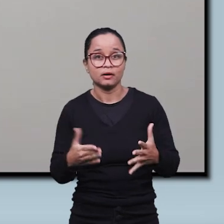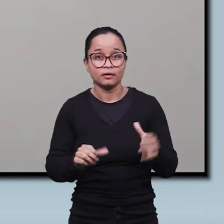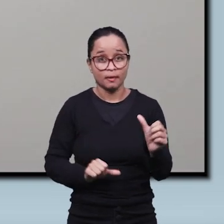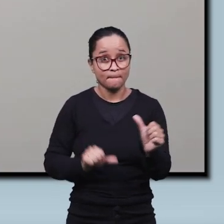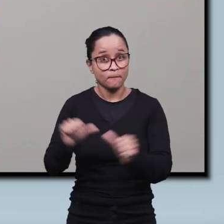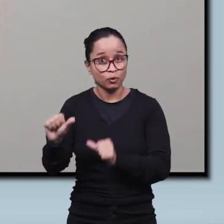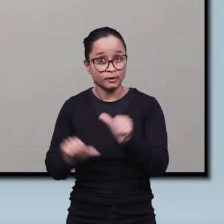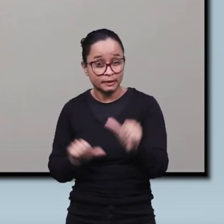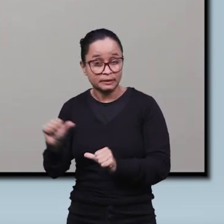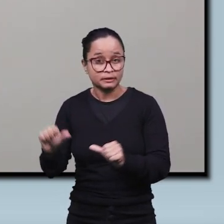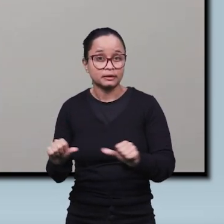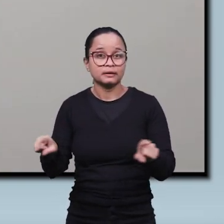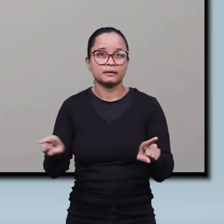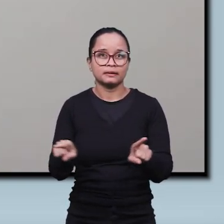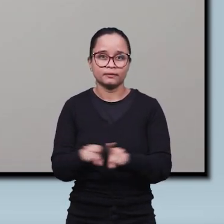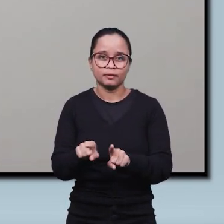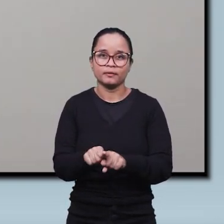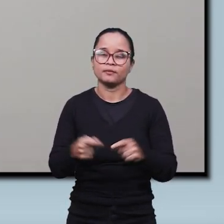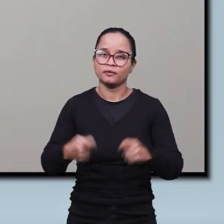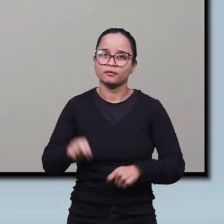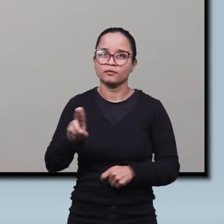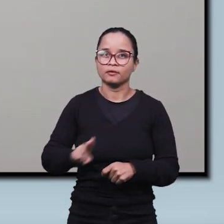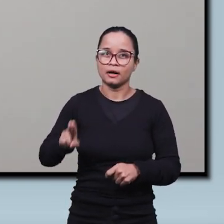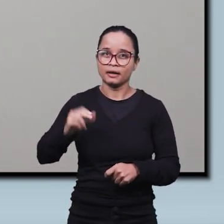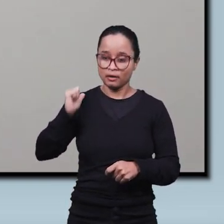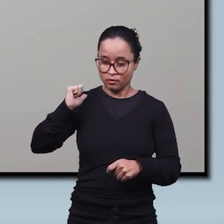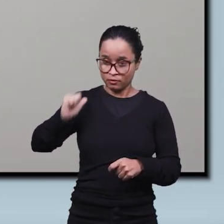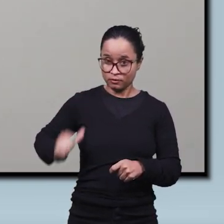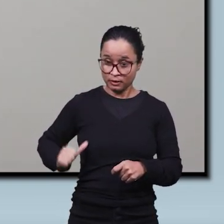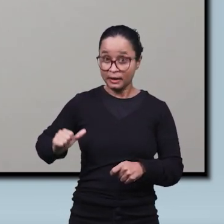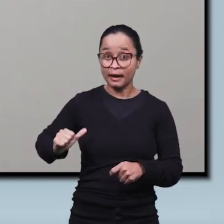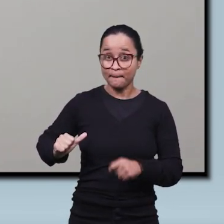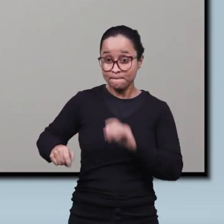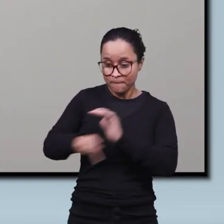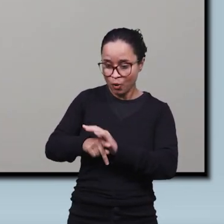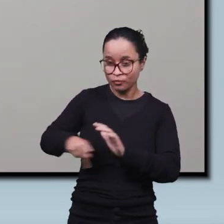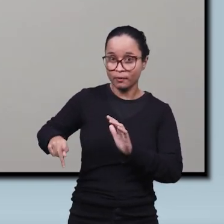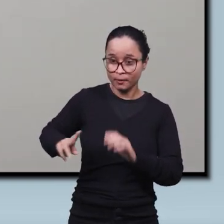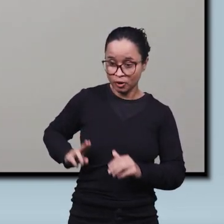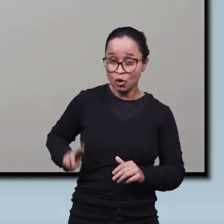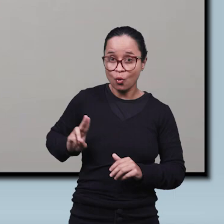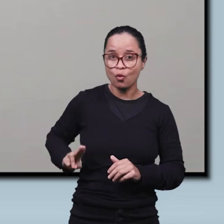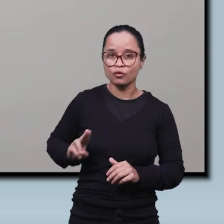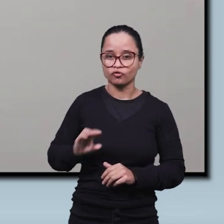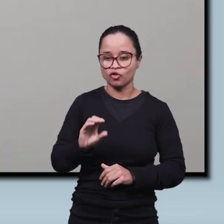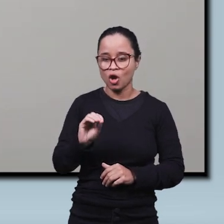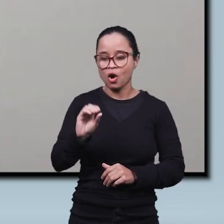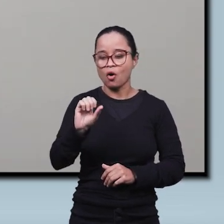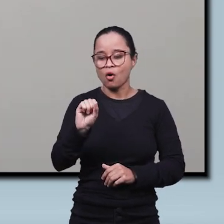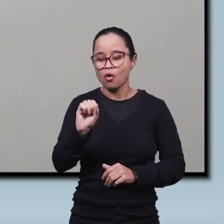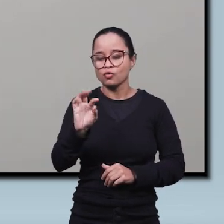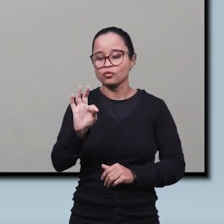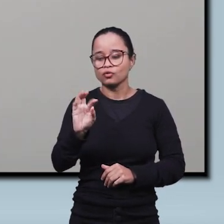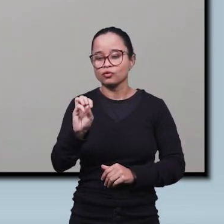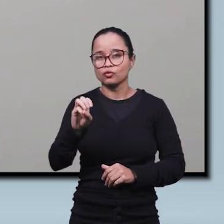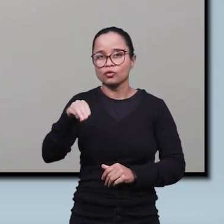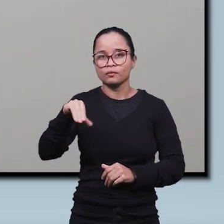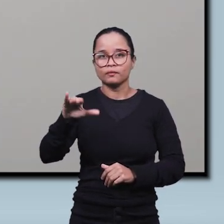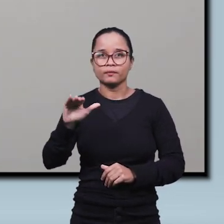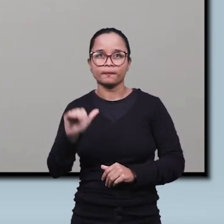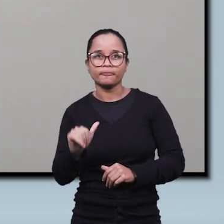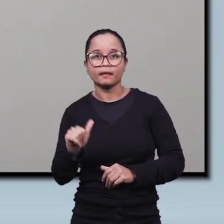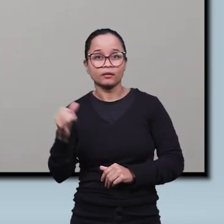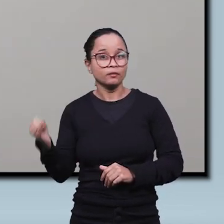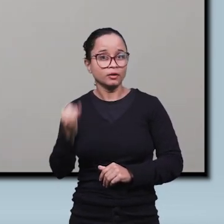mudança requer também recursos de uso, que é a bolsa de ostomia. E isso também é importante, nós